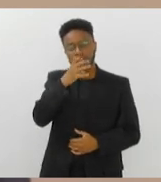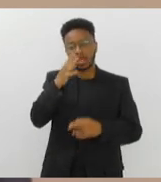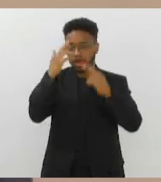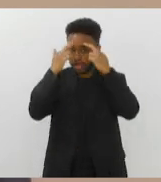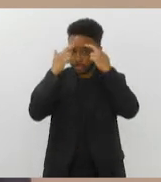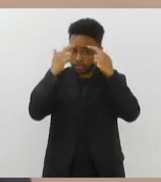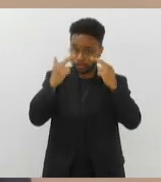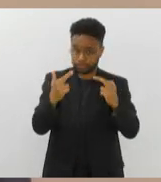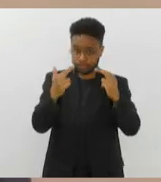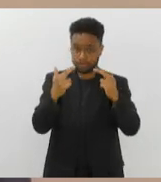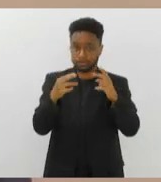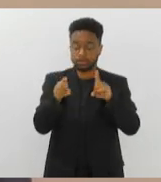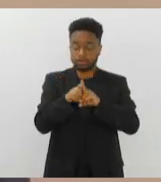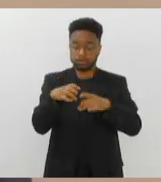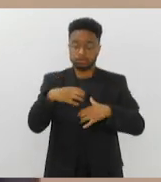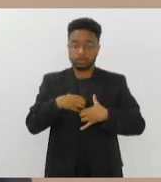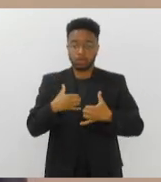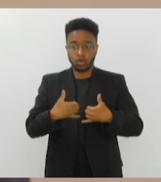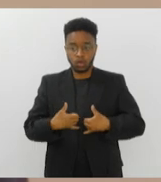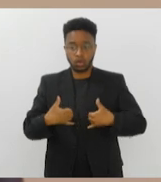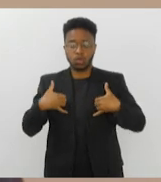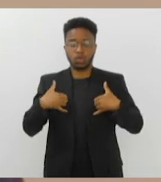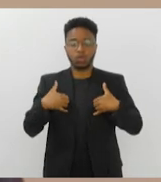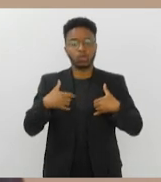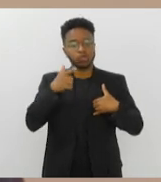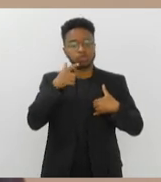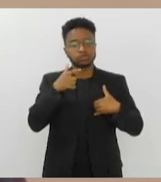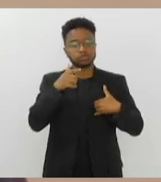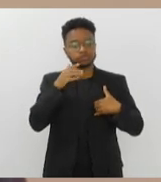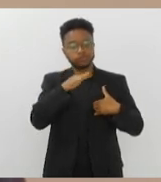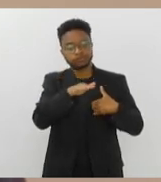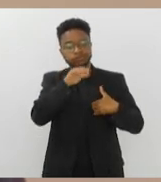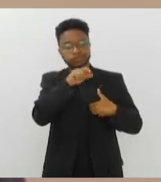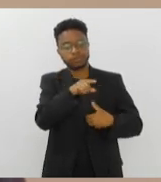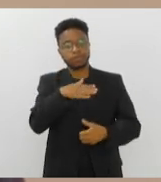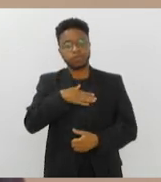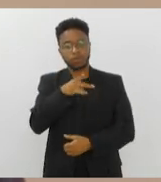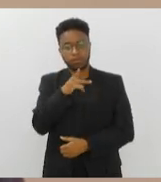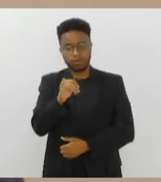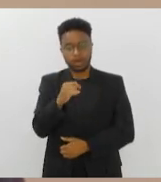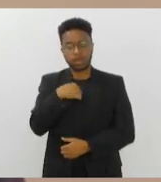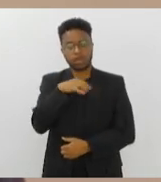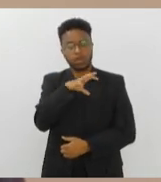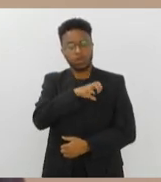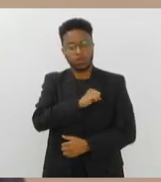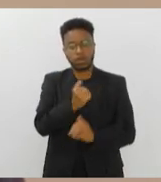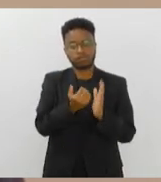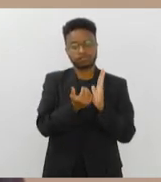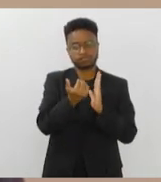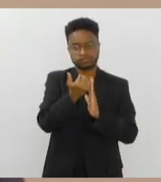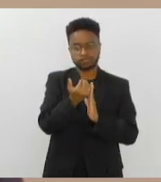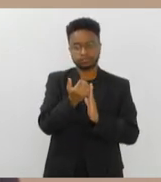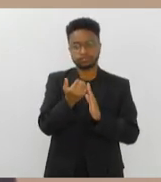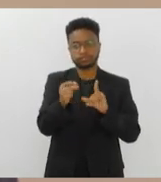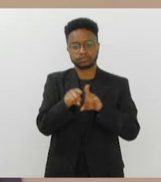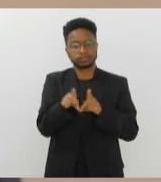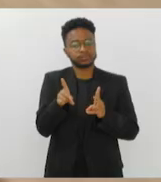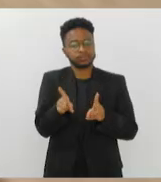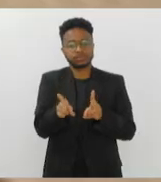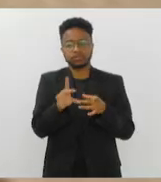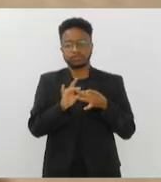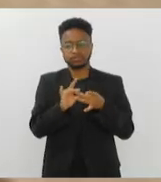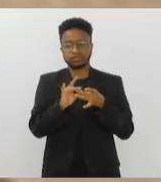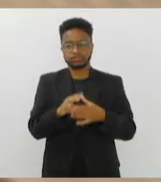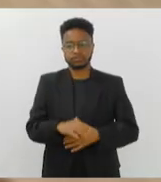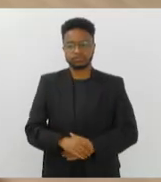respeito e muito orgulho em poder chamá-lo de pai. É a pessoa que eu amo muito e para sempre vou estar junto.